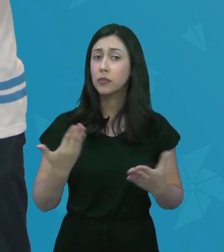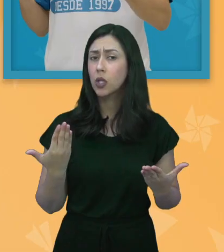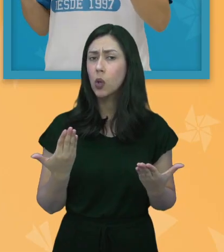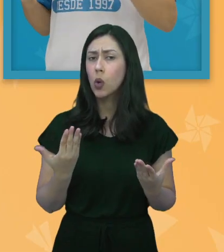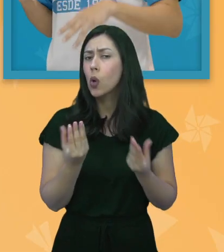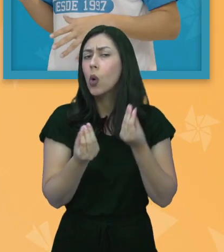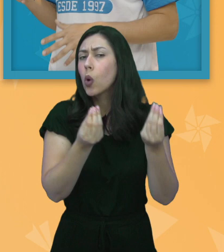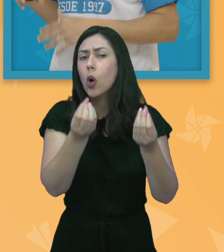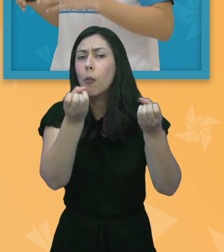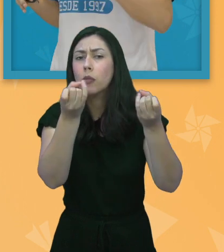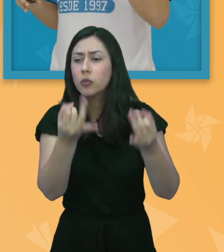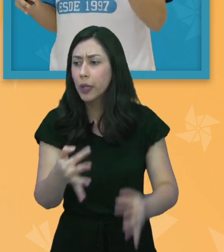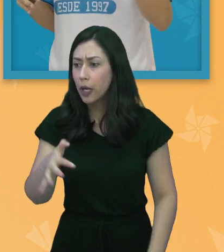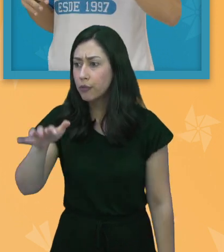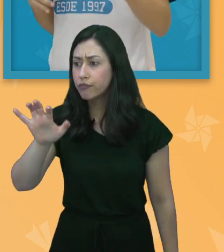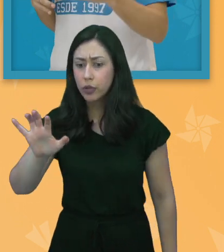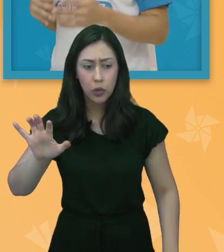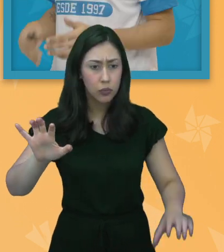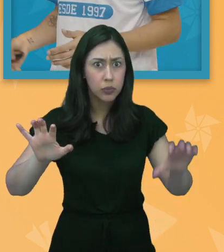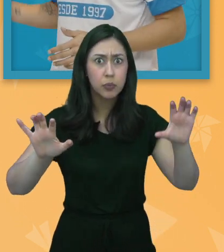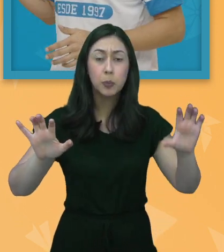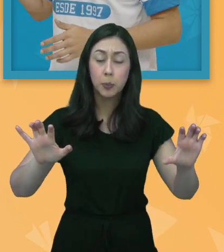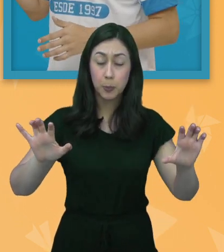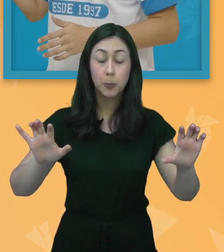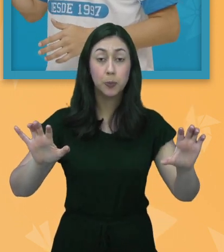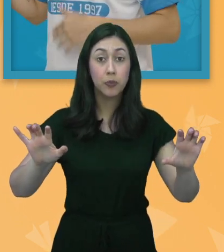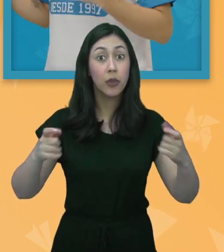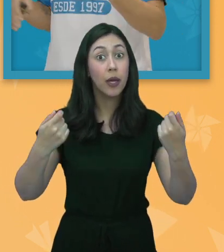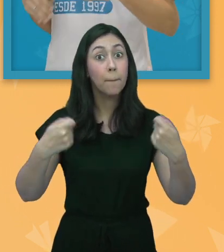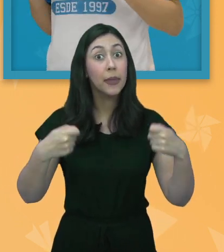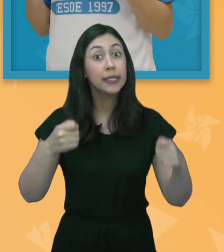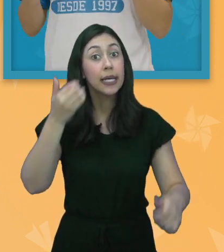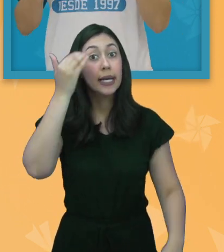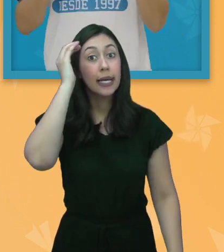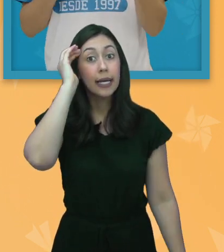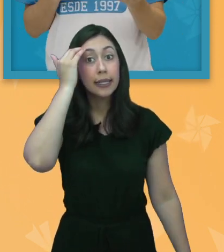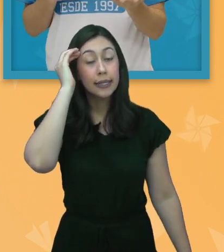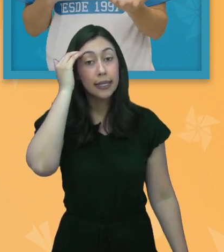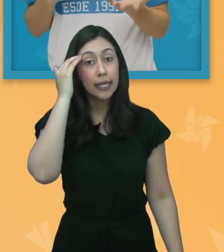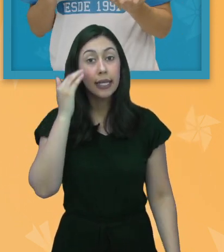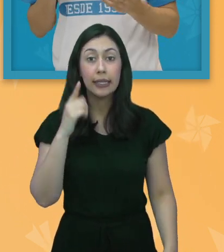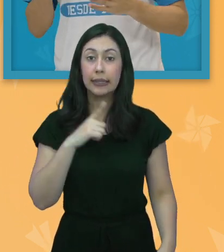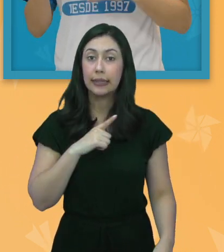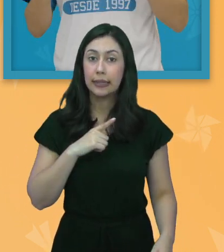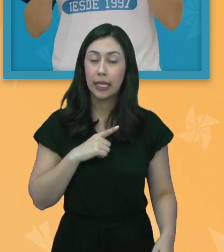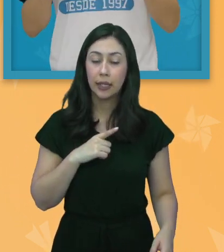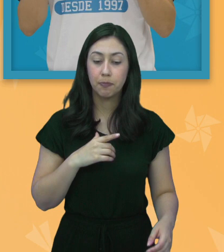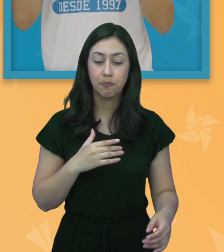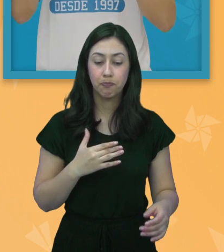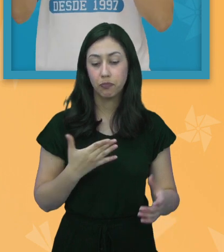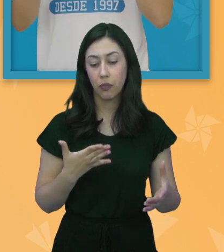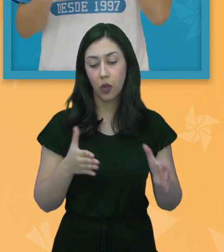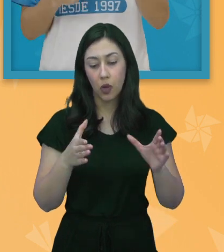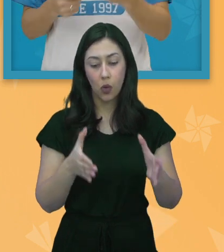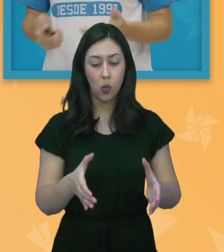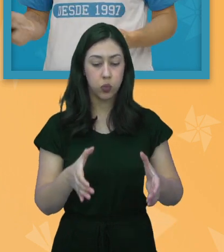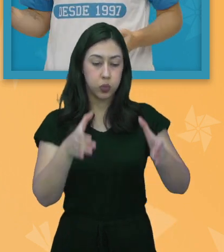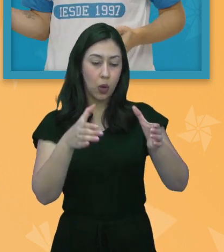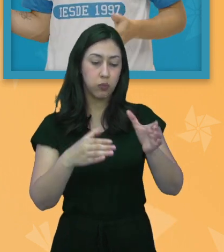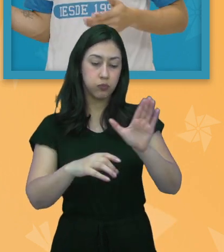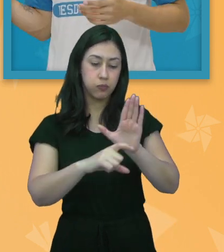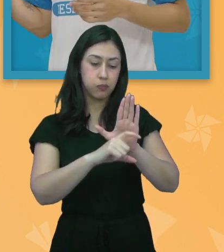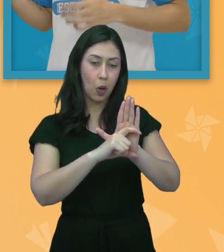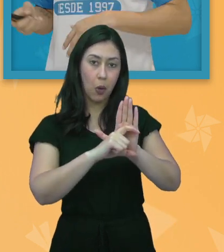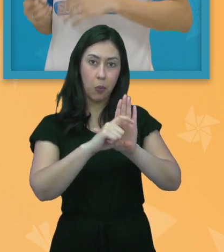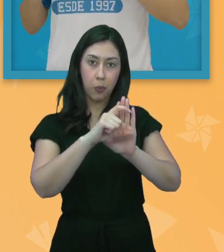definir o que são esses sistemas homogêneos e heterogêneos, é necessária a compreensão do conceito de fases. Fases a gente vai definir como sendo o